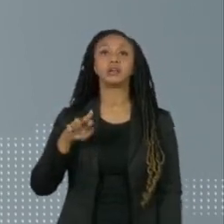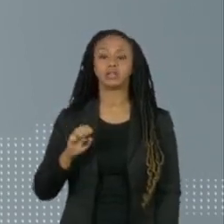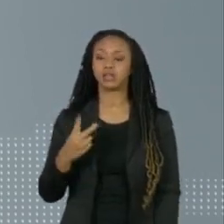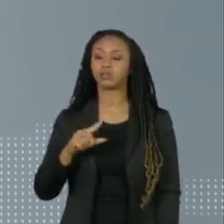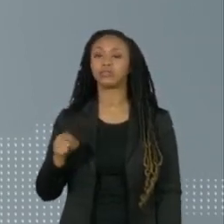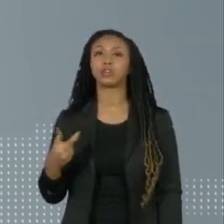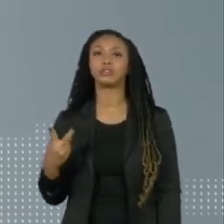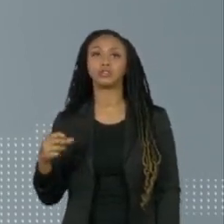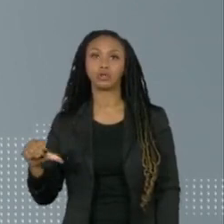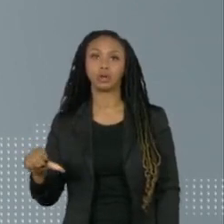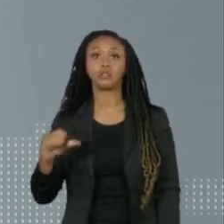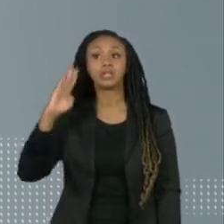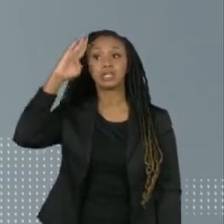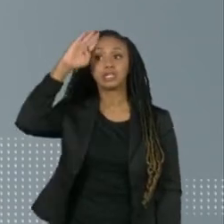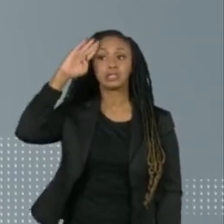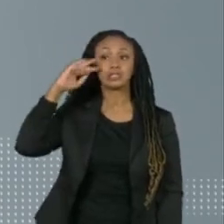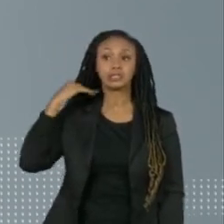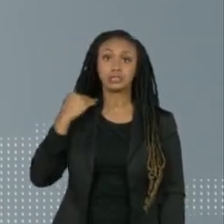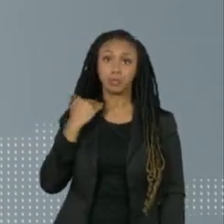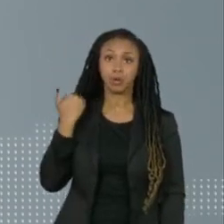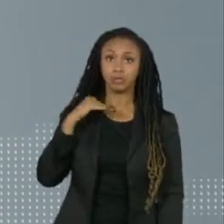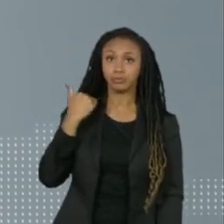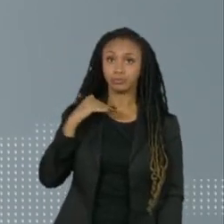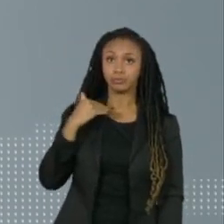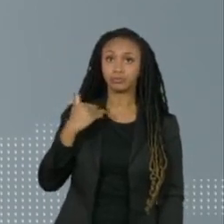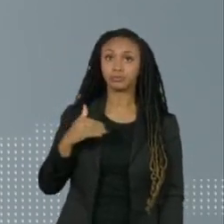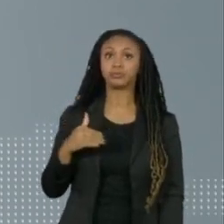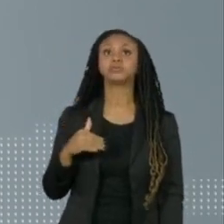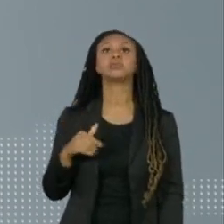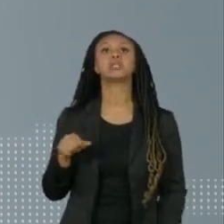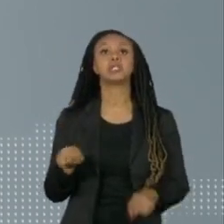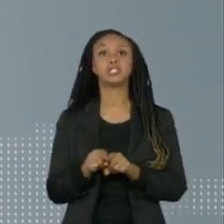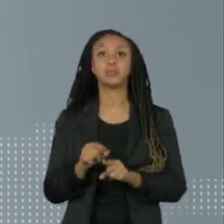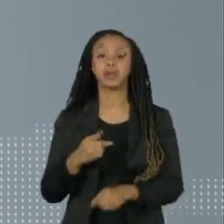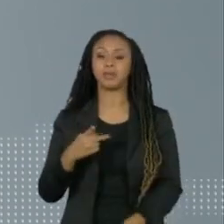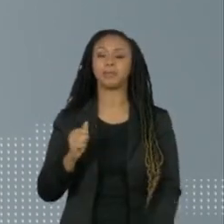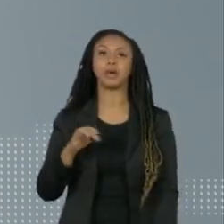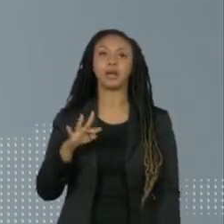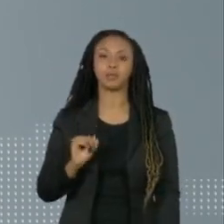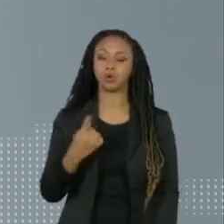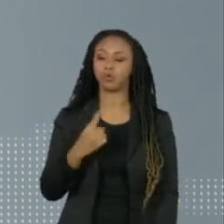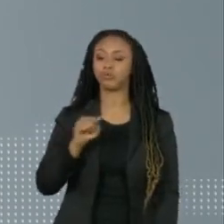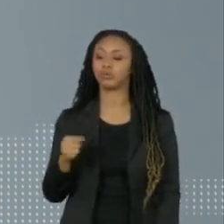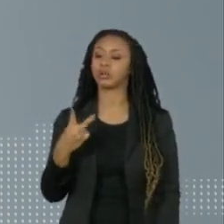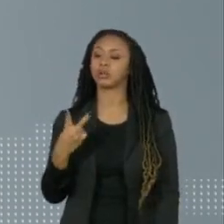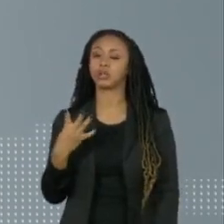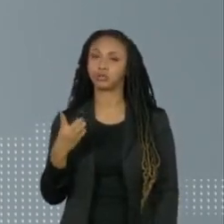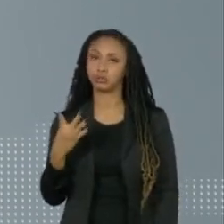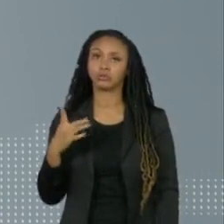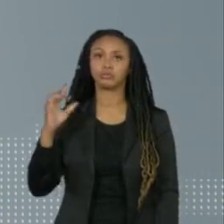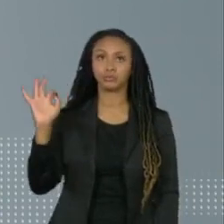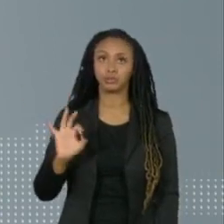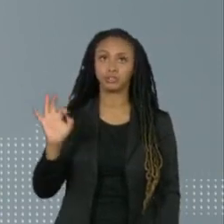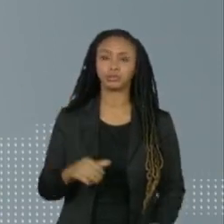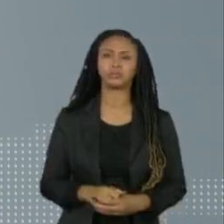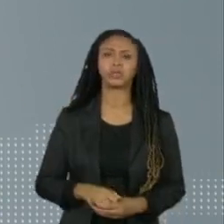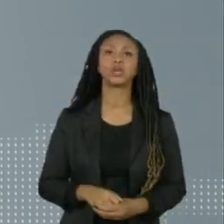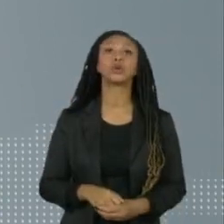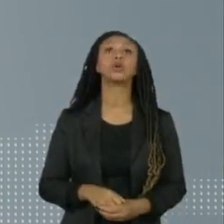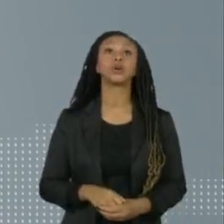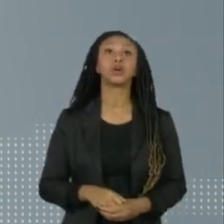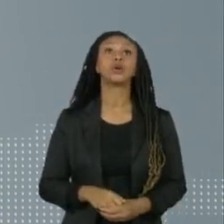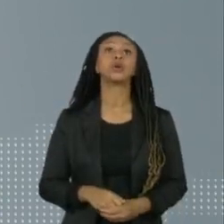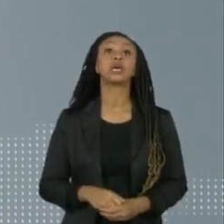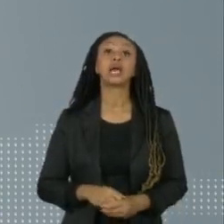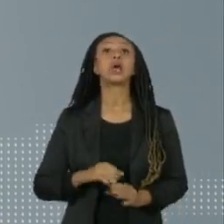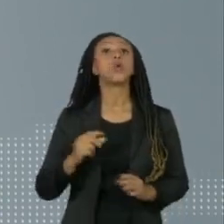Simone tebet 1,14 e Pablo Marçal também 1,14 por cento o funcionário de primeiro turno com